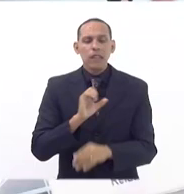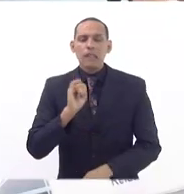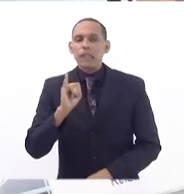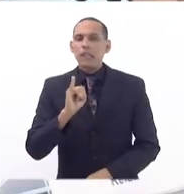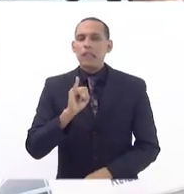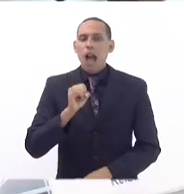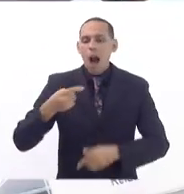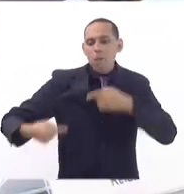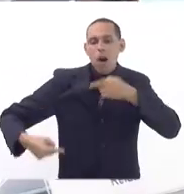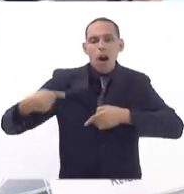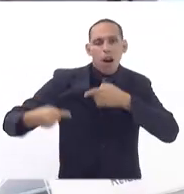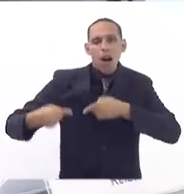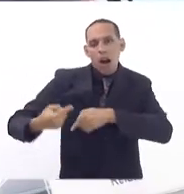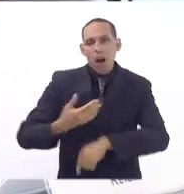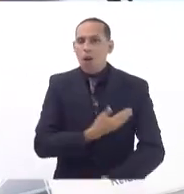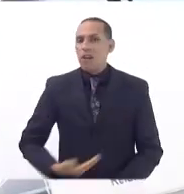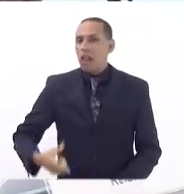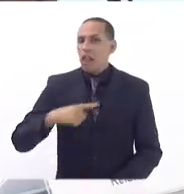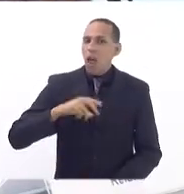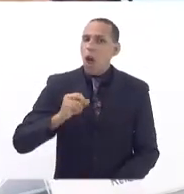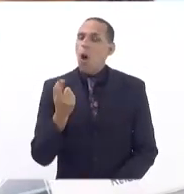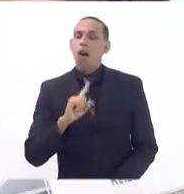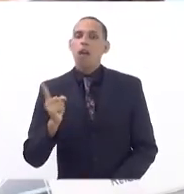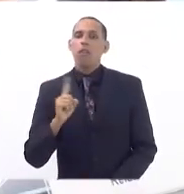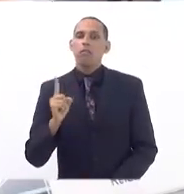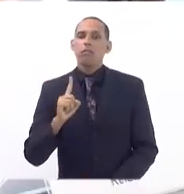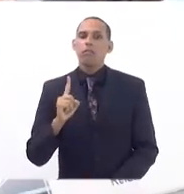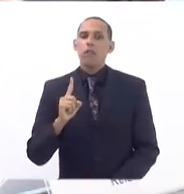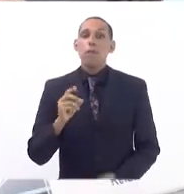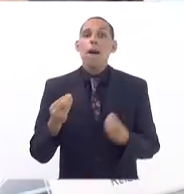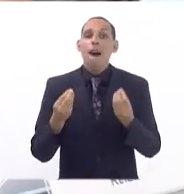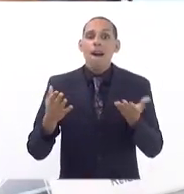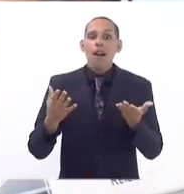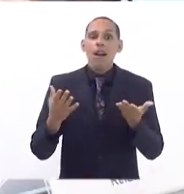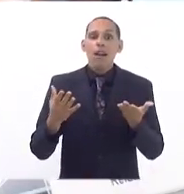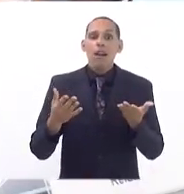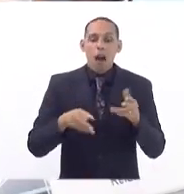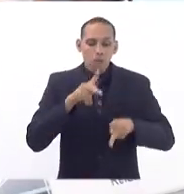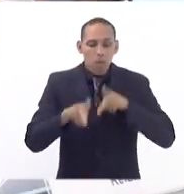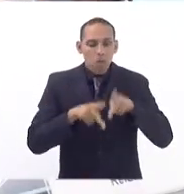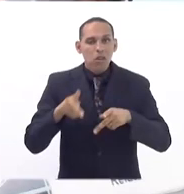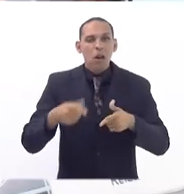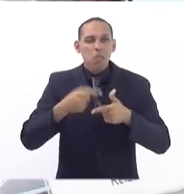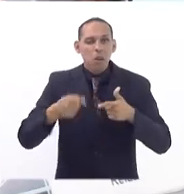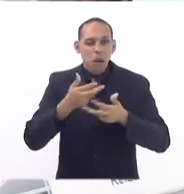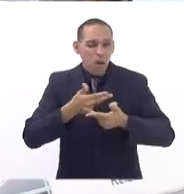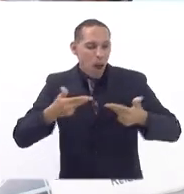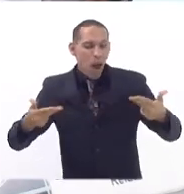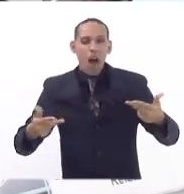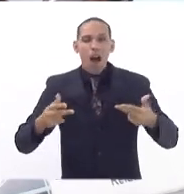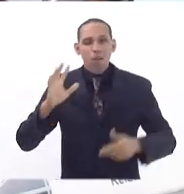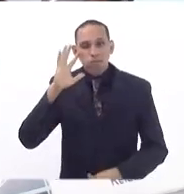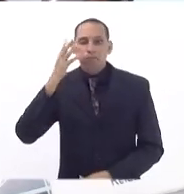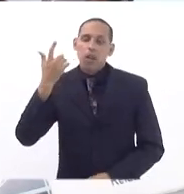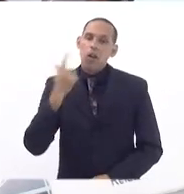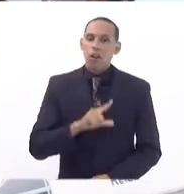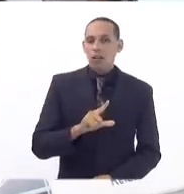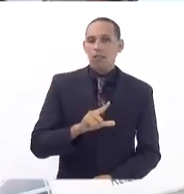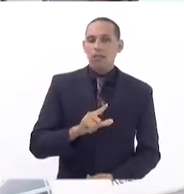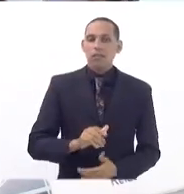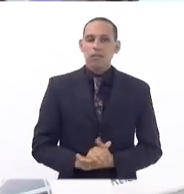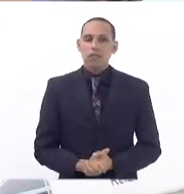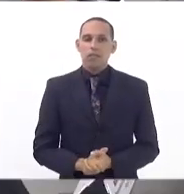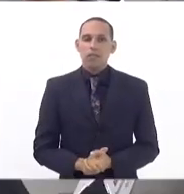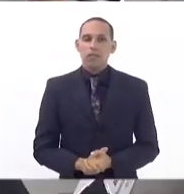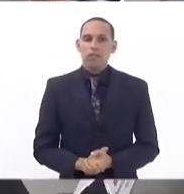de governo para tentar resolver o drama da população que anda no sistema Ferroviário com a resposta que você queria da